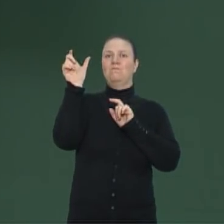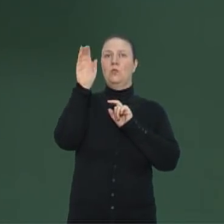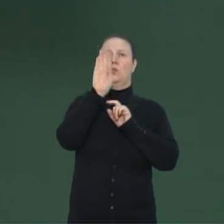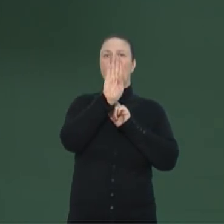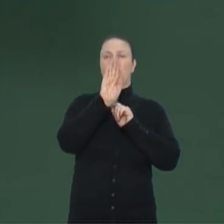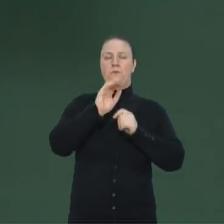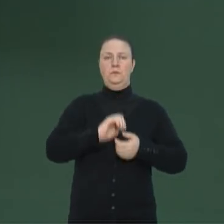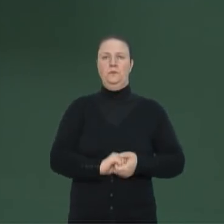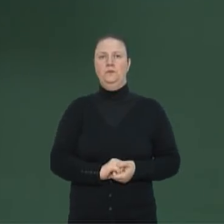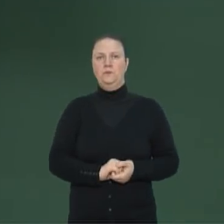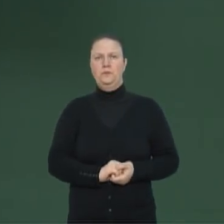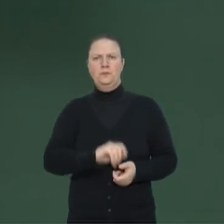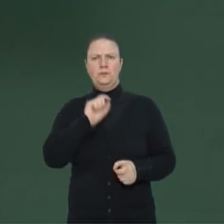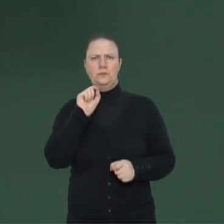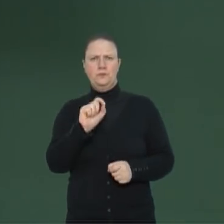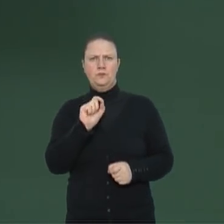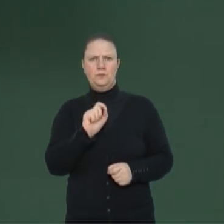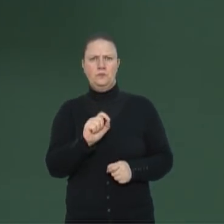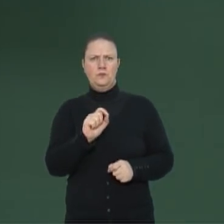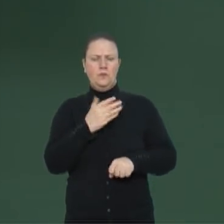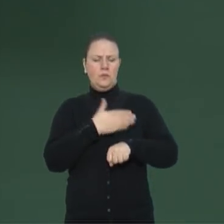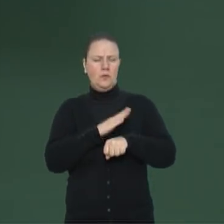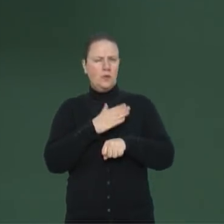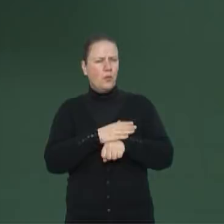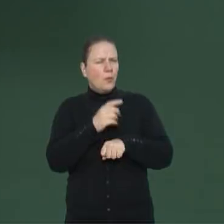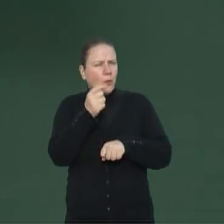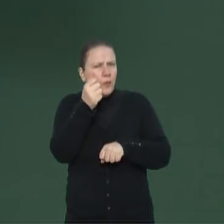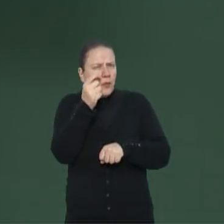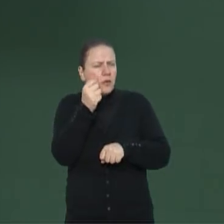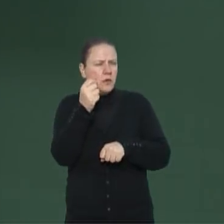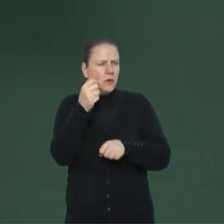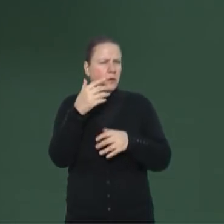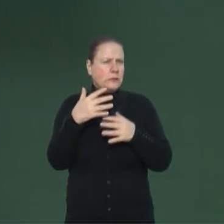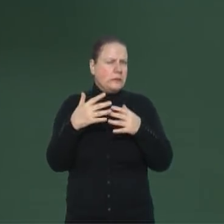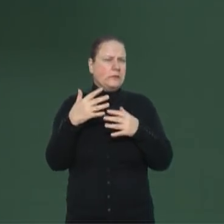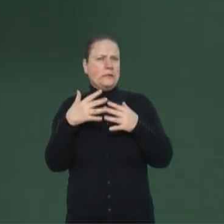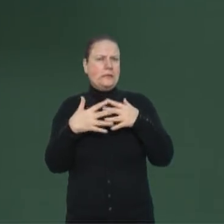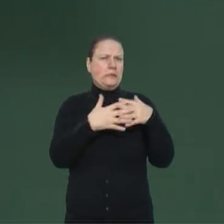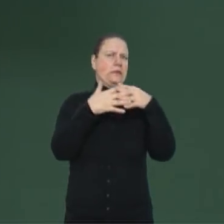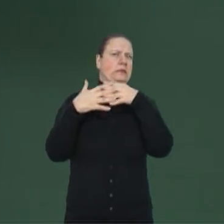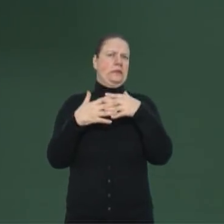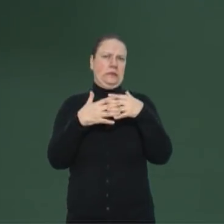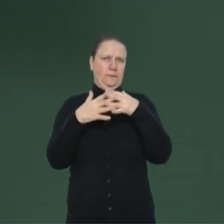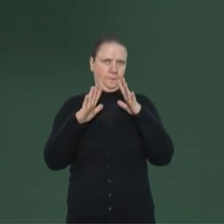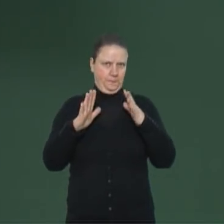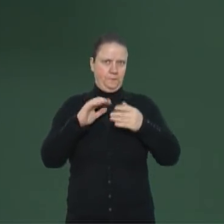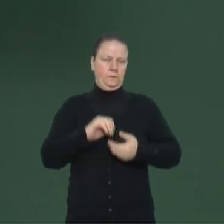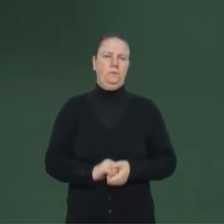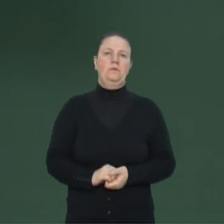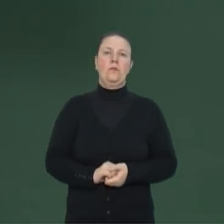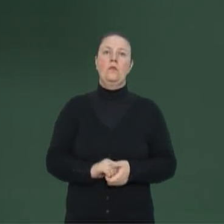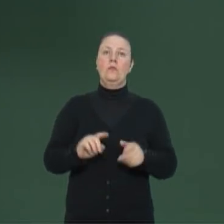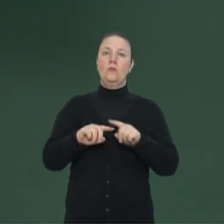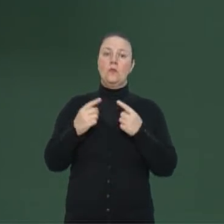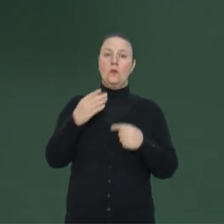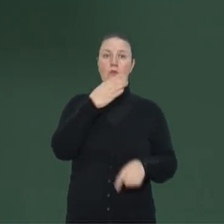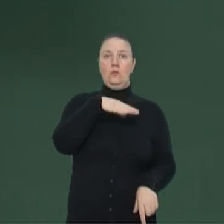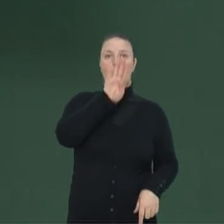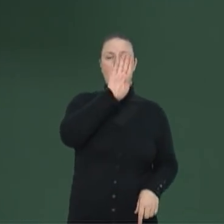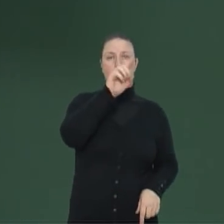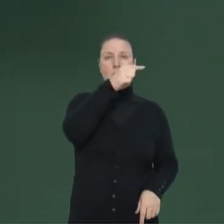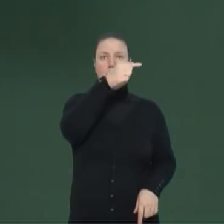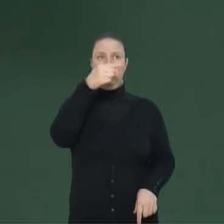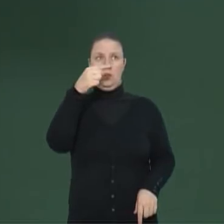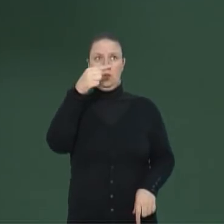do b. Tá? O que torna talvez o exercício um pouquinho mais complicado que os demais. Tá? Então, o meu coeficiente b é